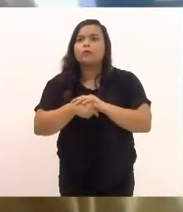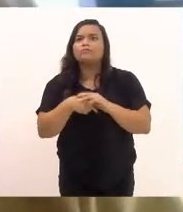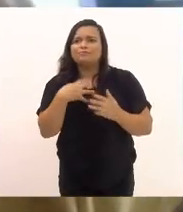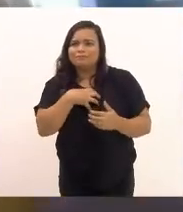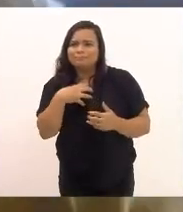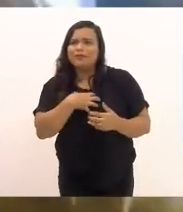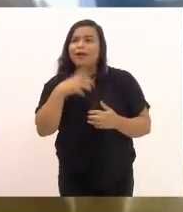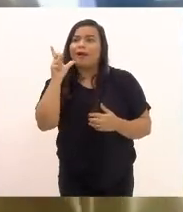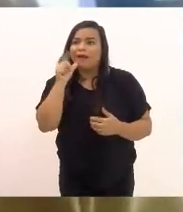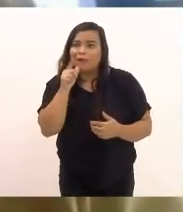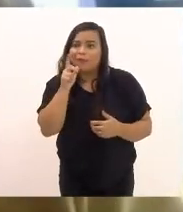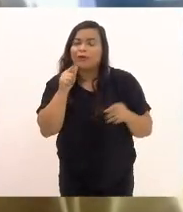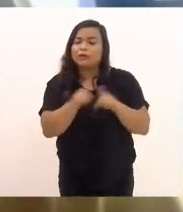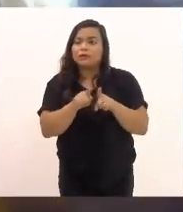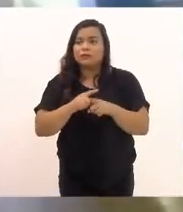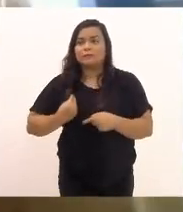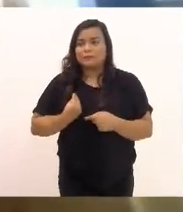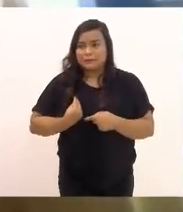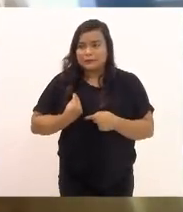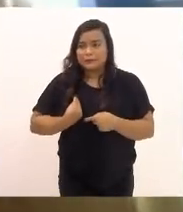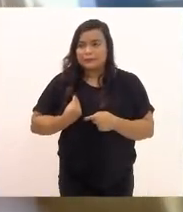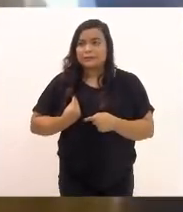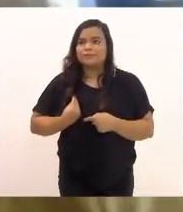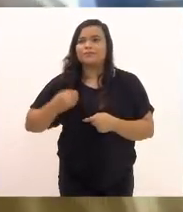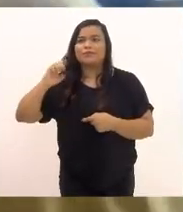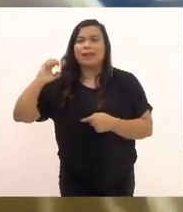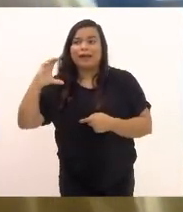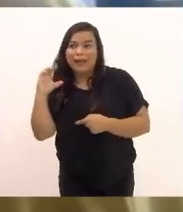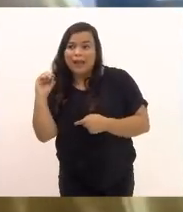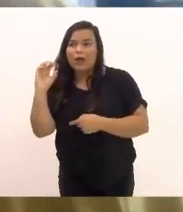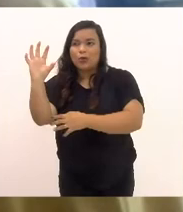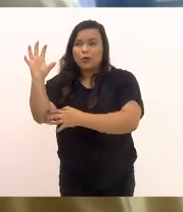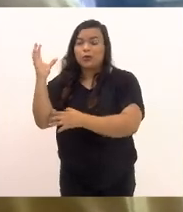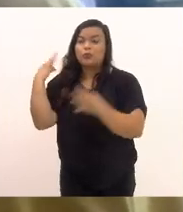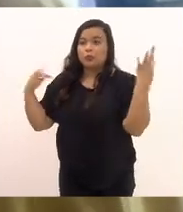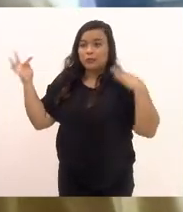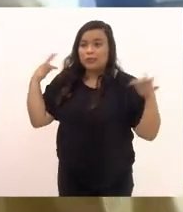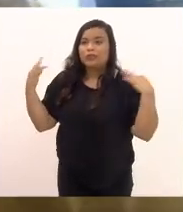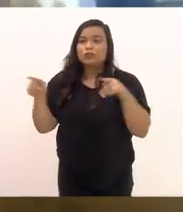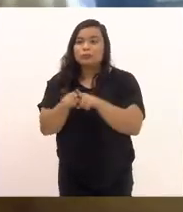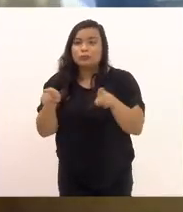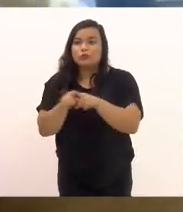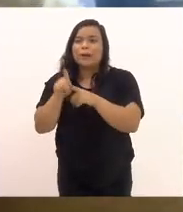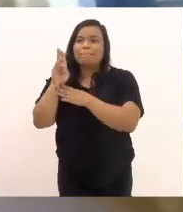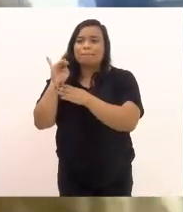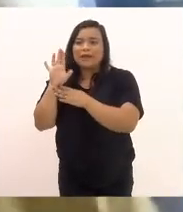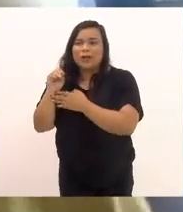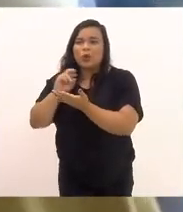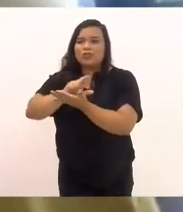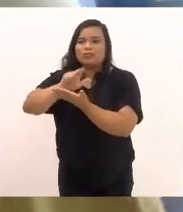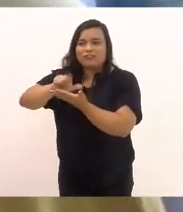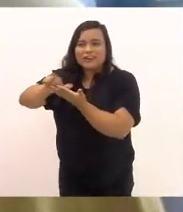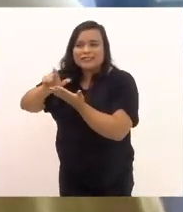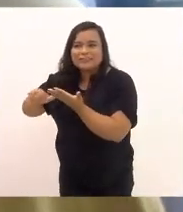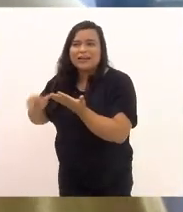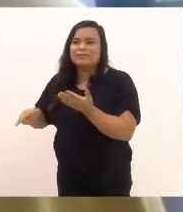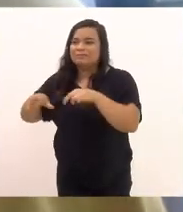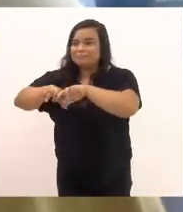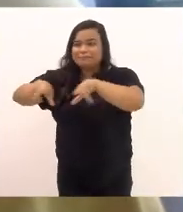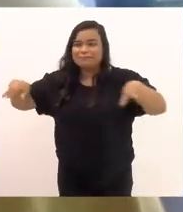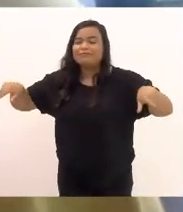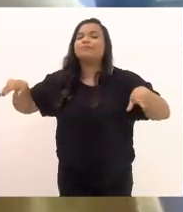água e as suas vidas. O ecoturismo e a biodiversidade agradecem. Agradeço a todas as